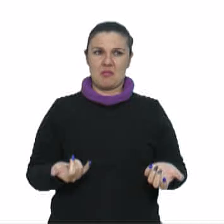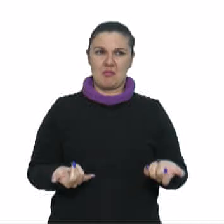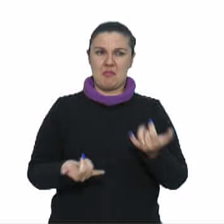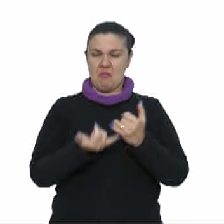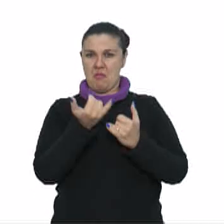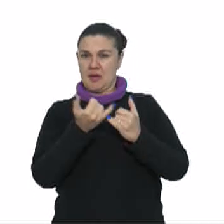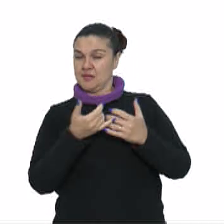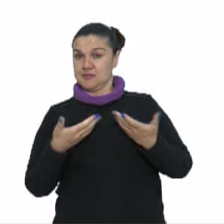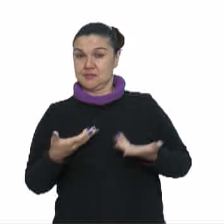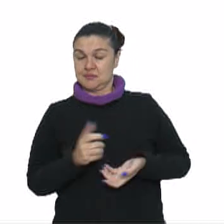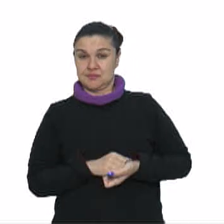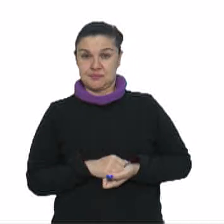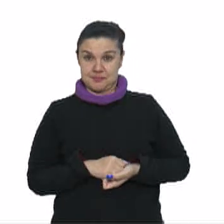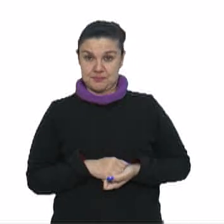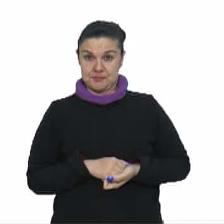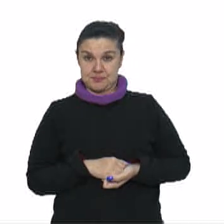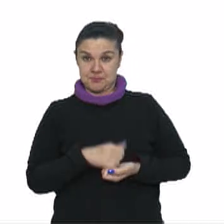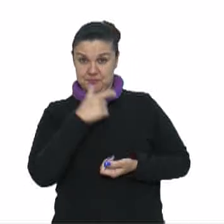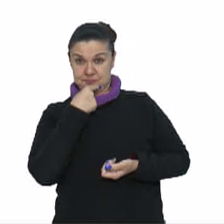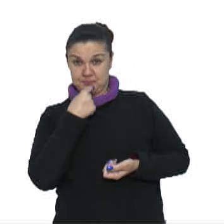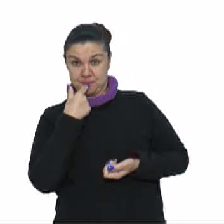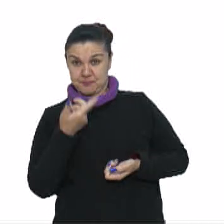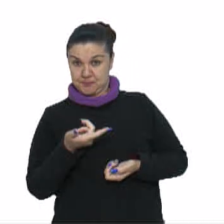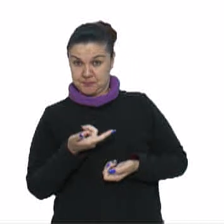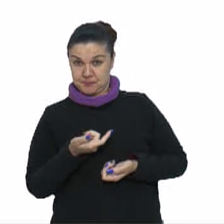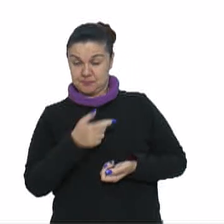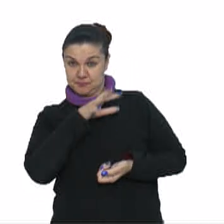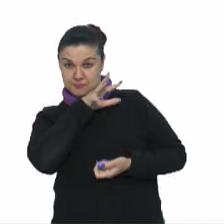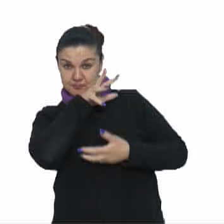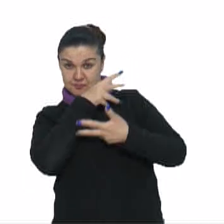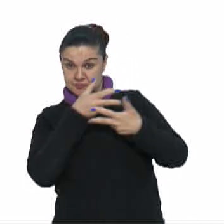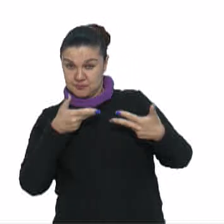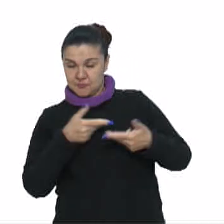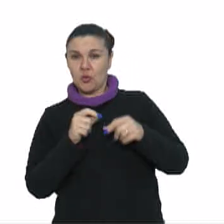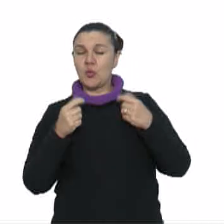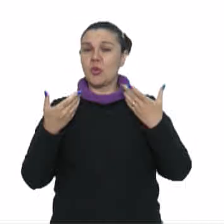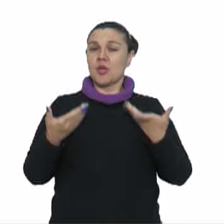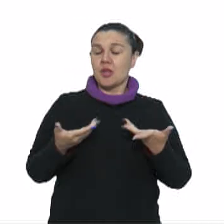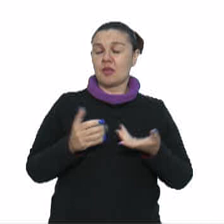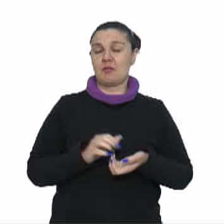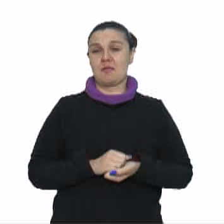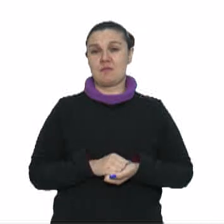parece uma imagem de um homem, de um animal. O que é aquilo?